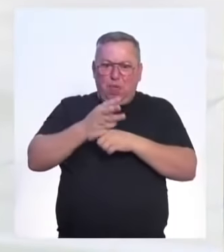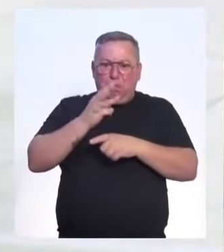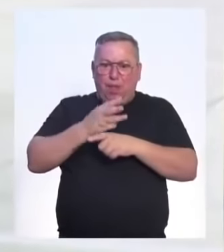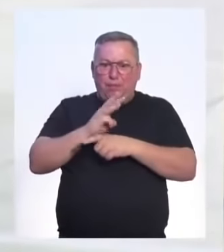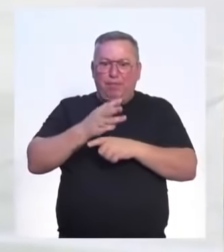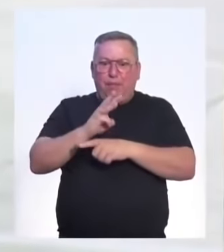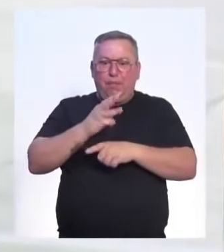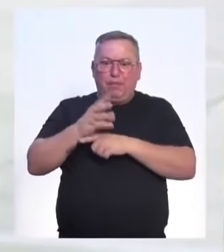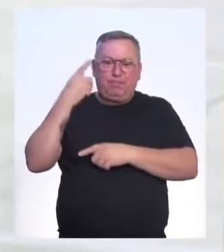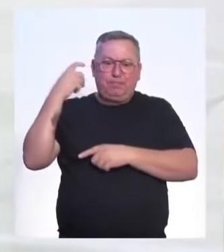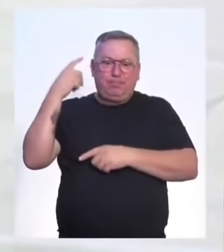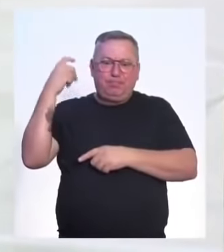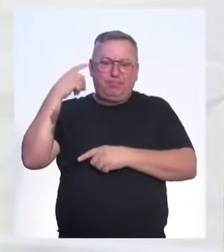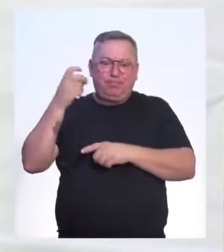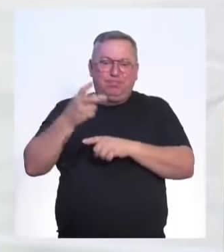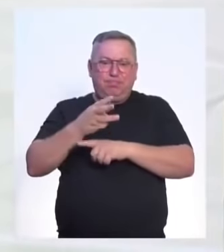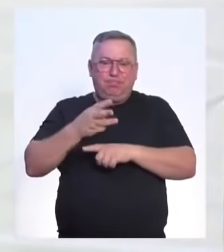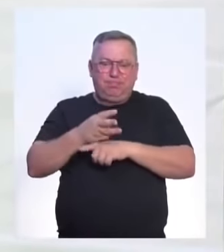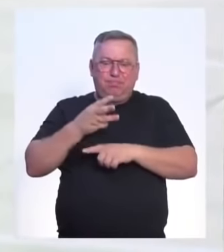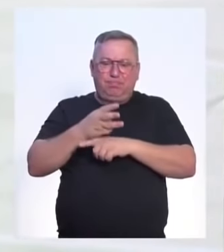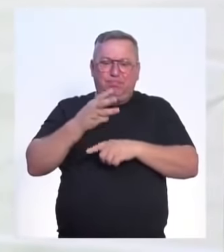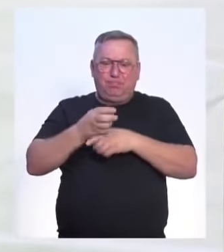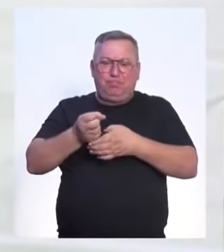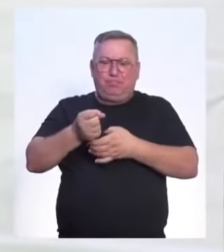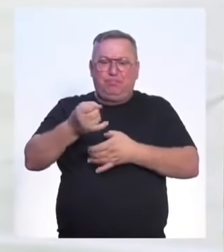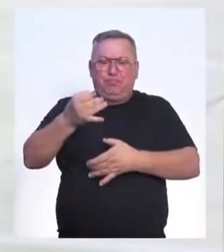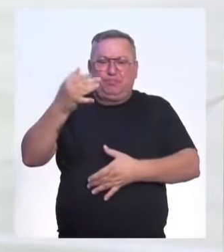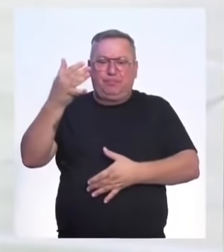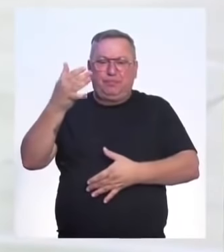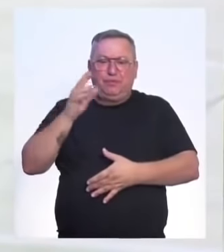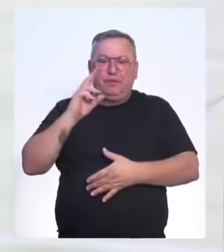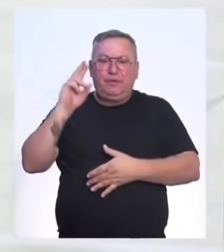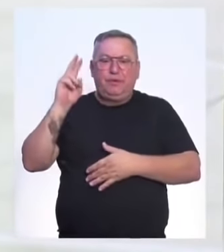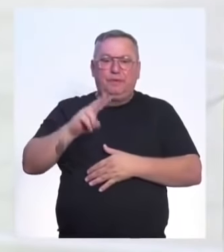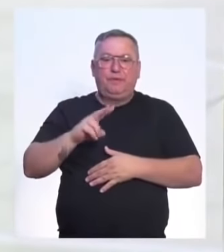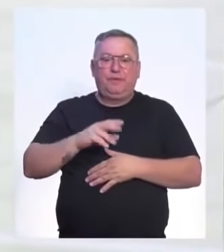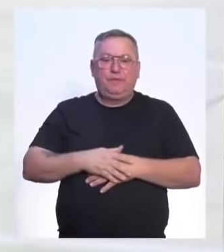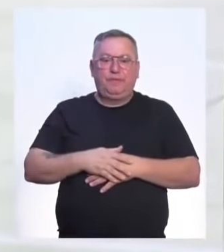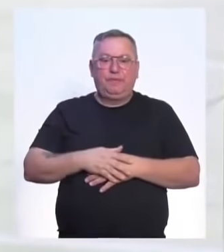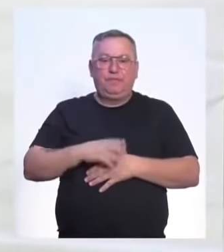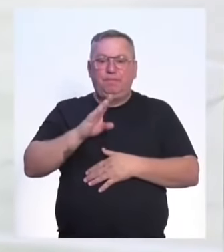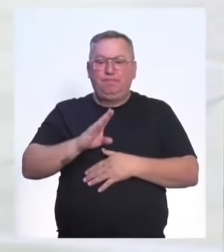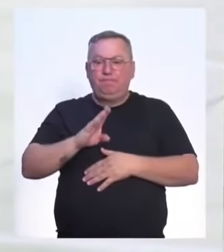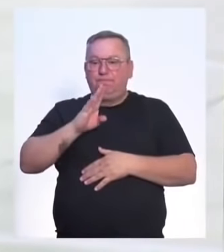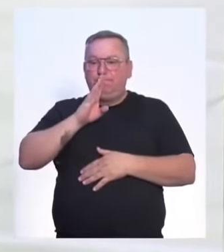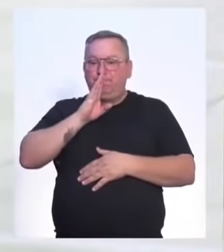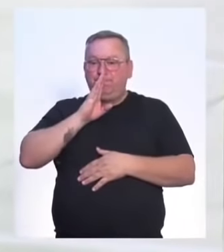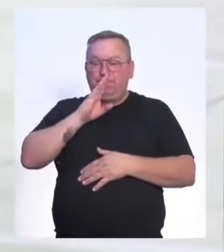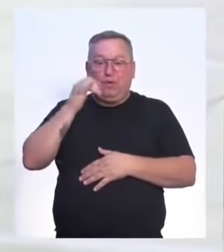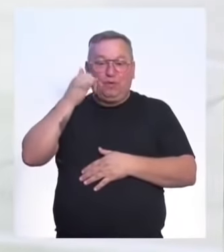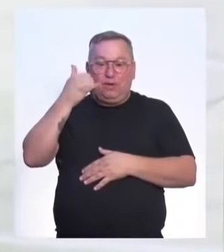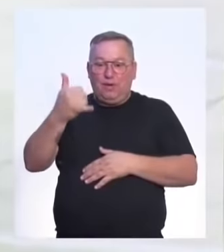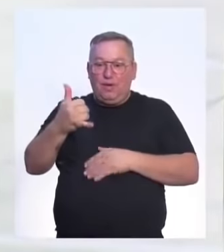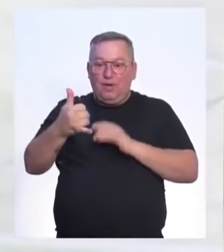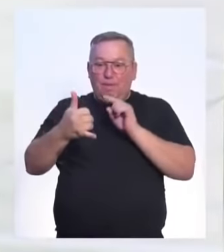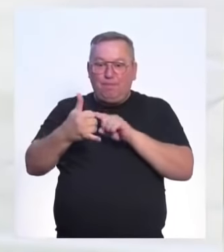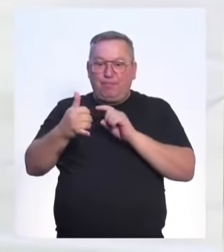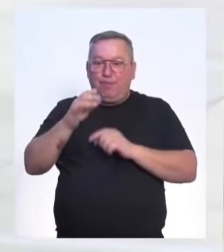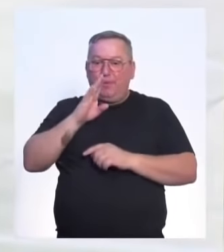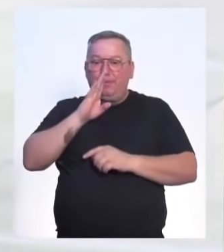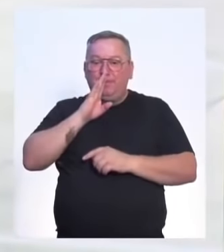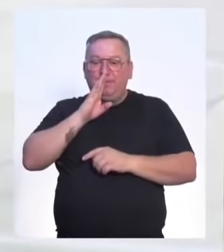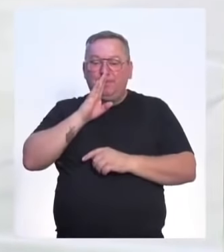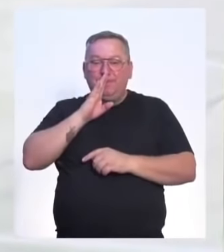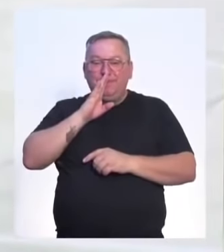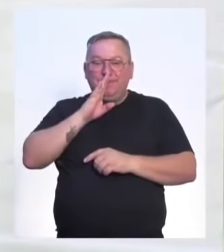blá, blá, chega mensagem, uma atrás da outra, aí você vai lá e silencia o telefone, porque é muita